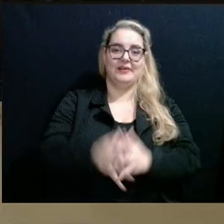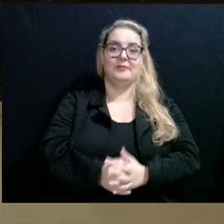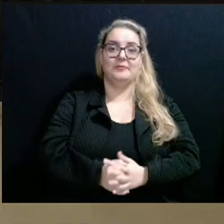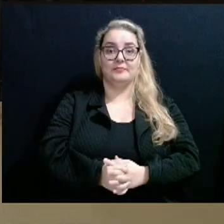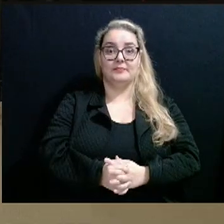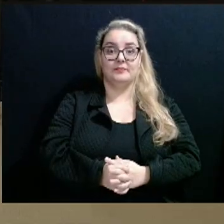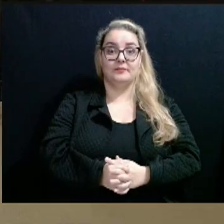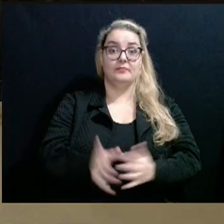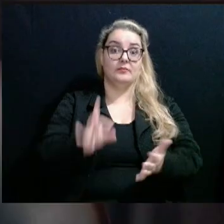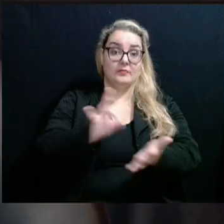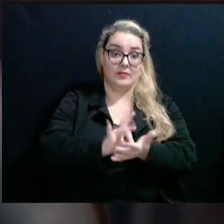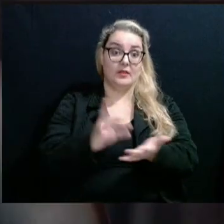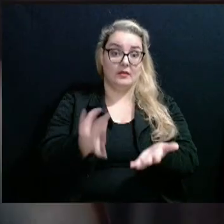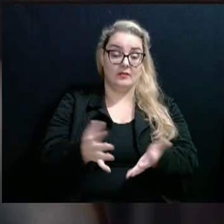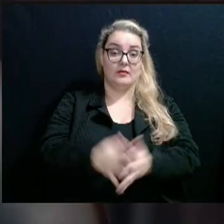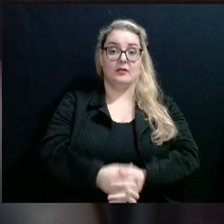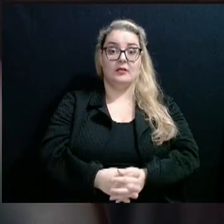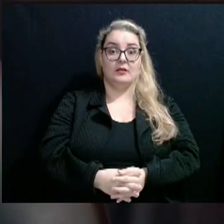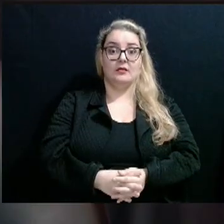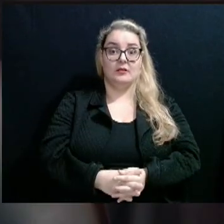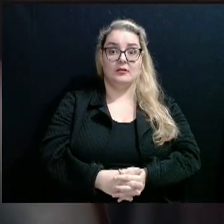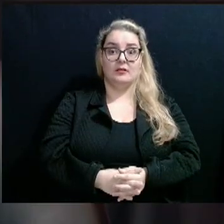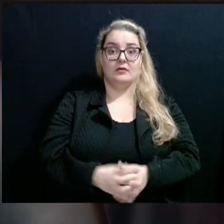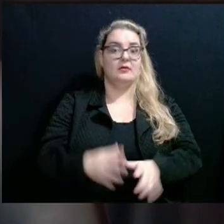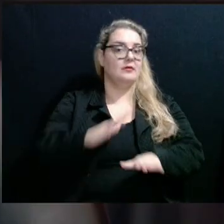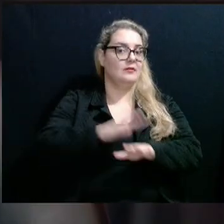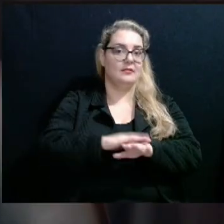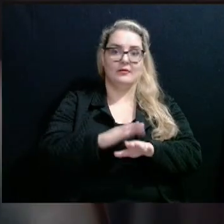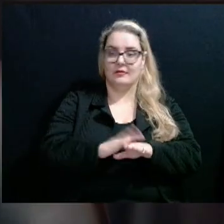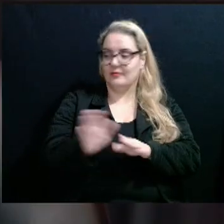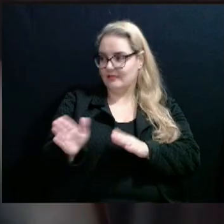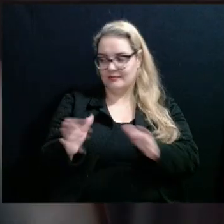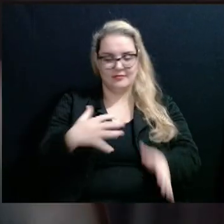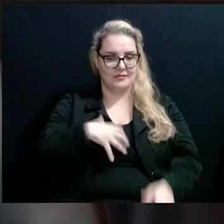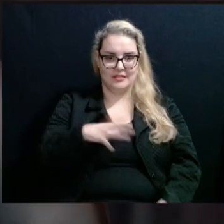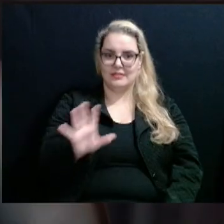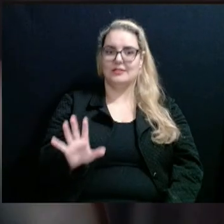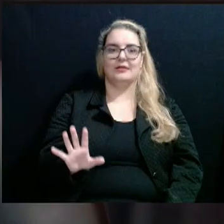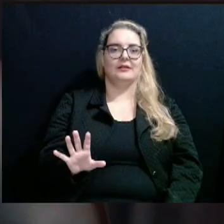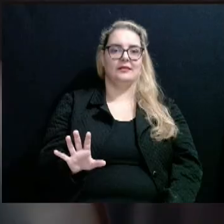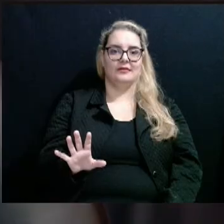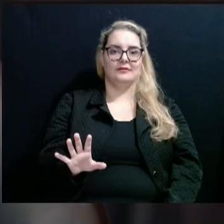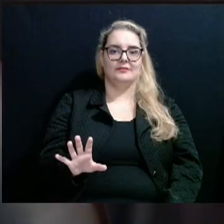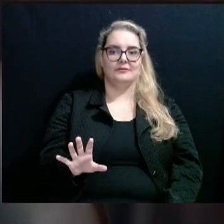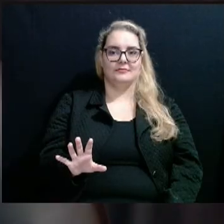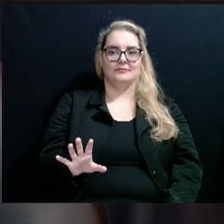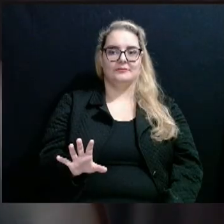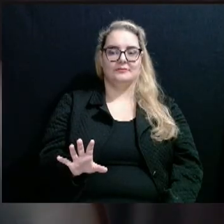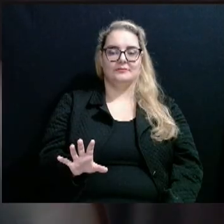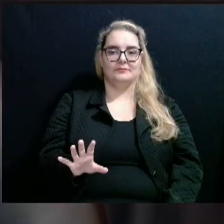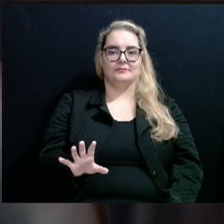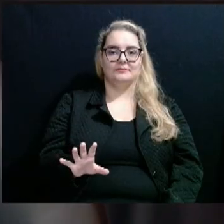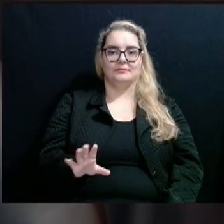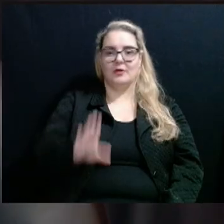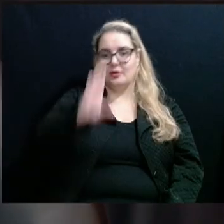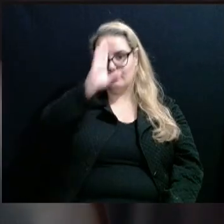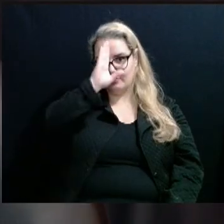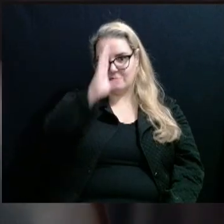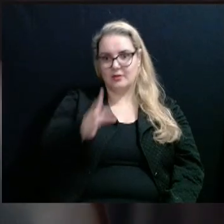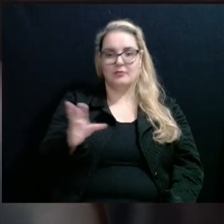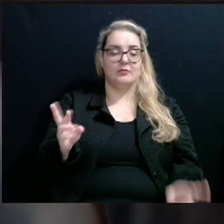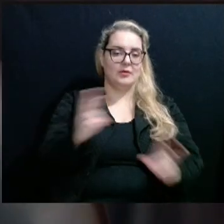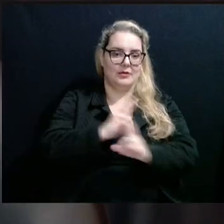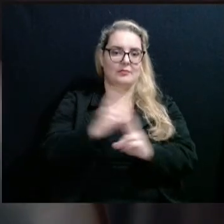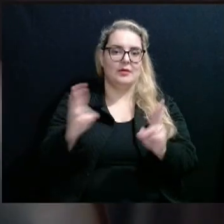assim, funciona exatamente dessa forma. O ponto primordial numa relação é o